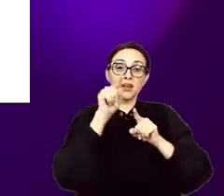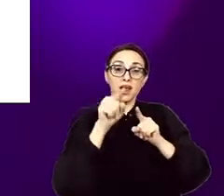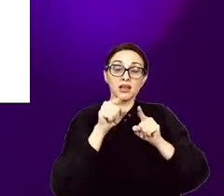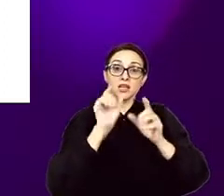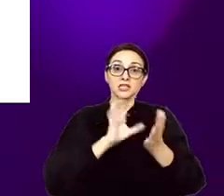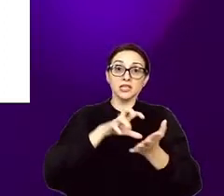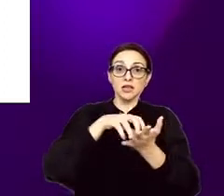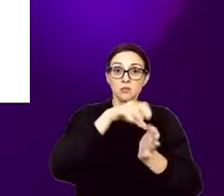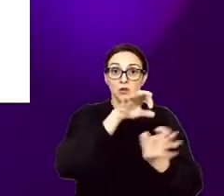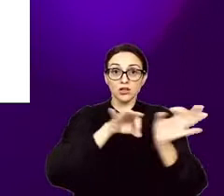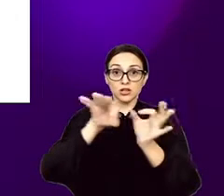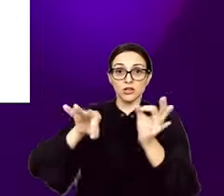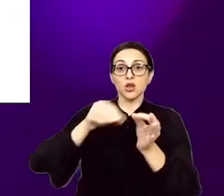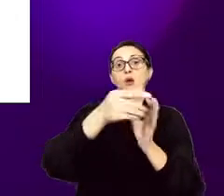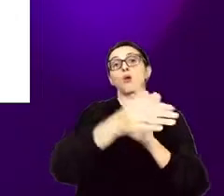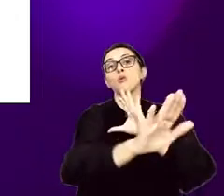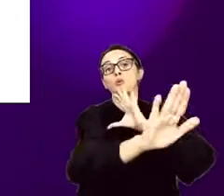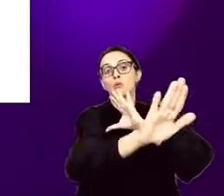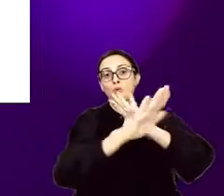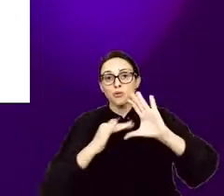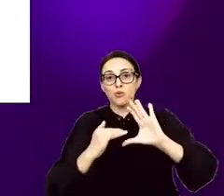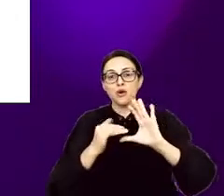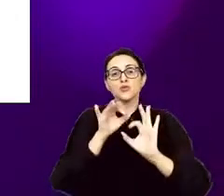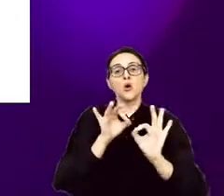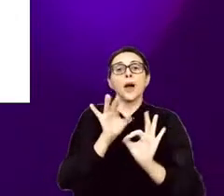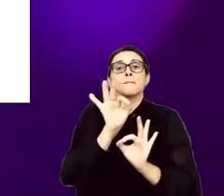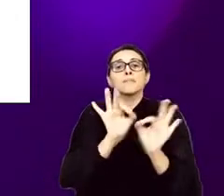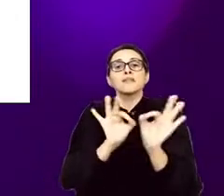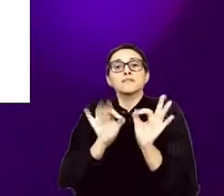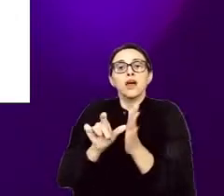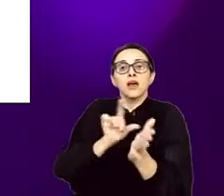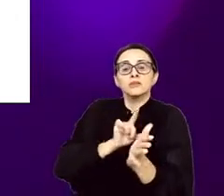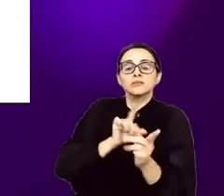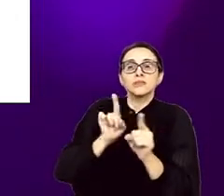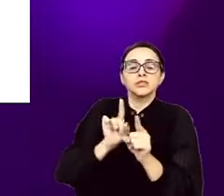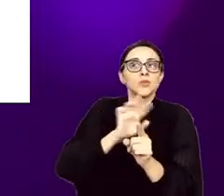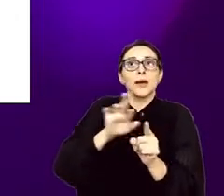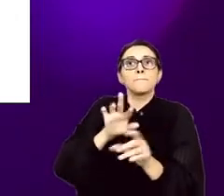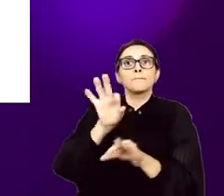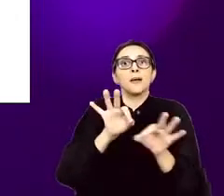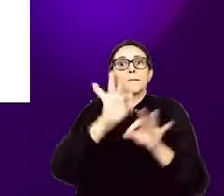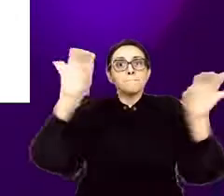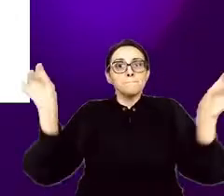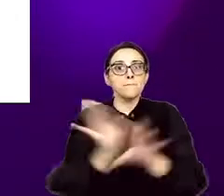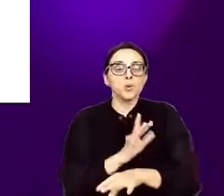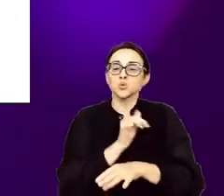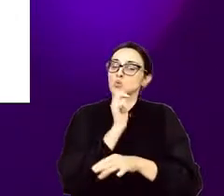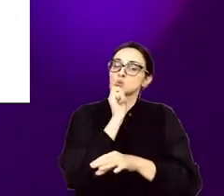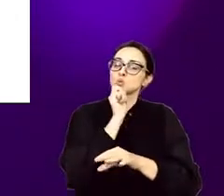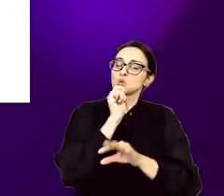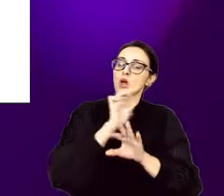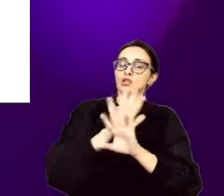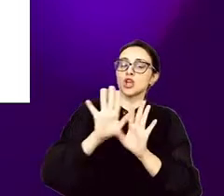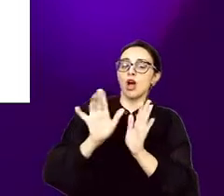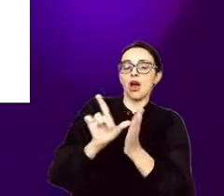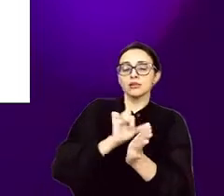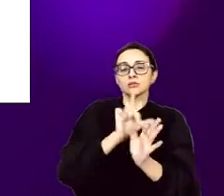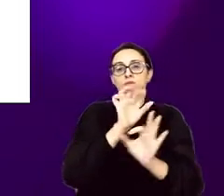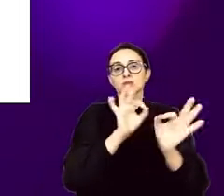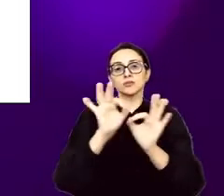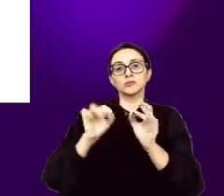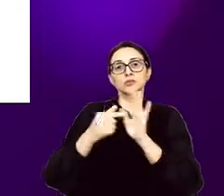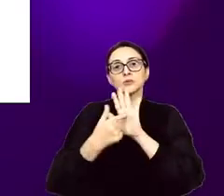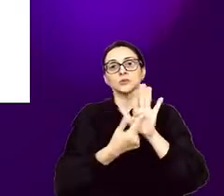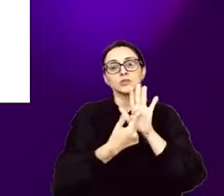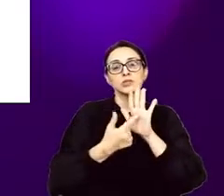de planejamento ela manda de volta o que a gente chama de um pré-planejamento. Ela não manda o planejamento já pronto para a gente, ela manda um pré-planejamento para a